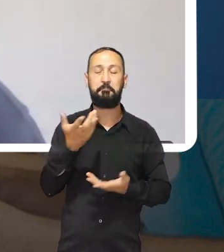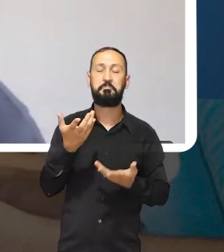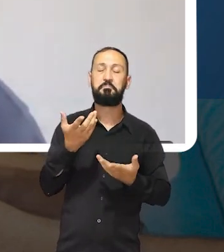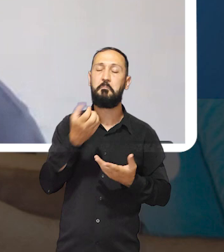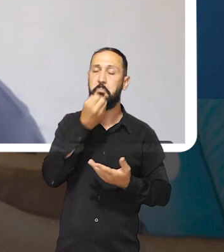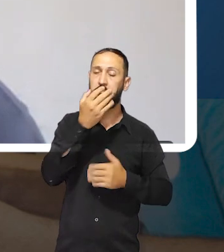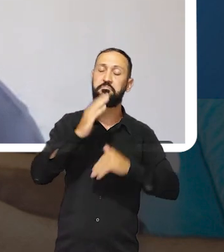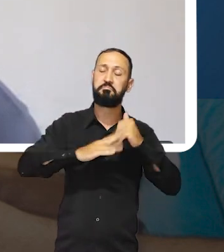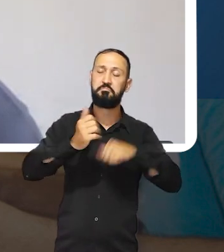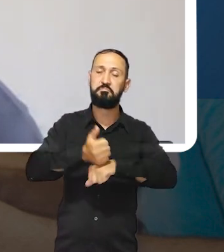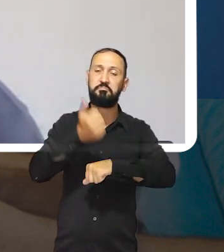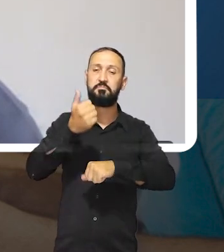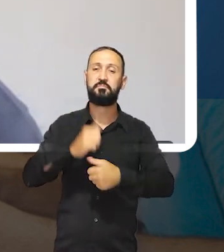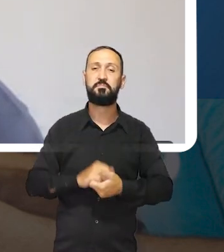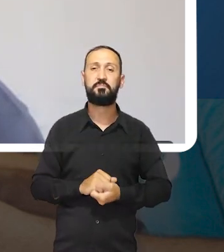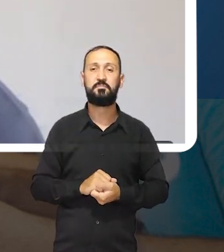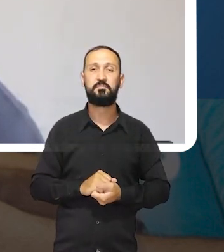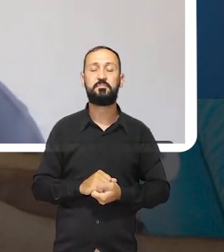bons, e